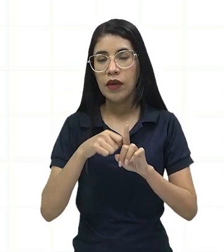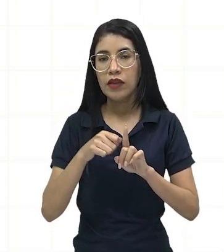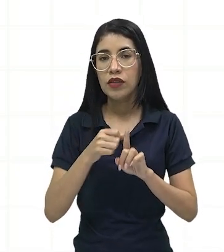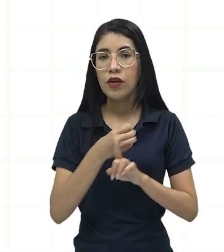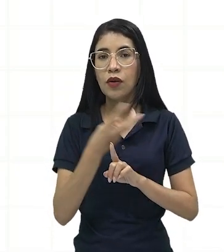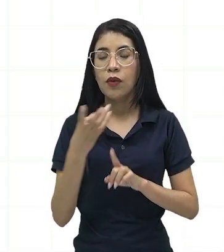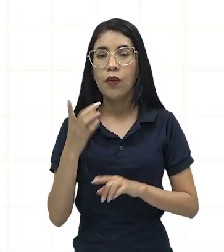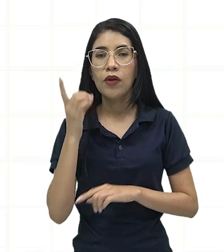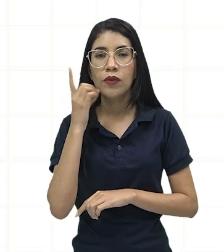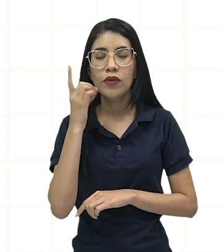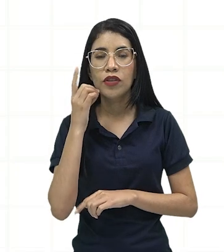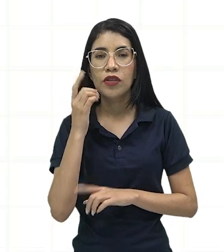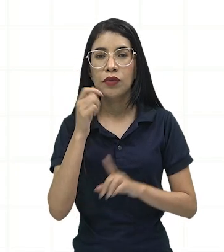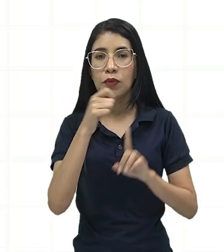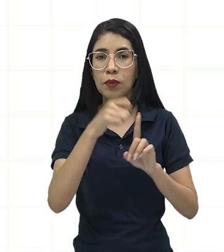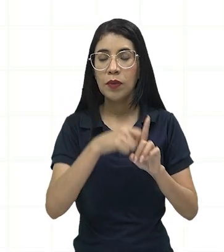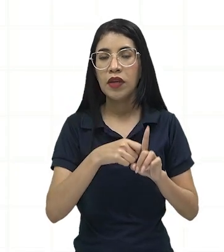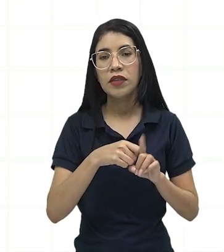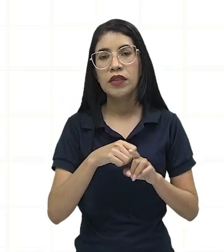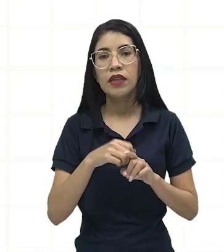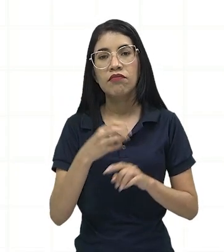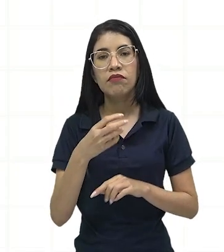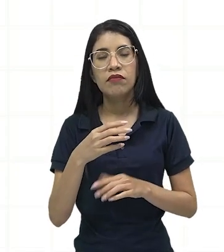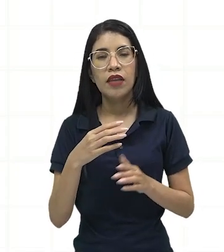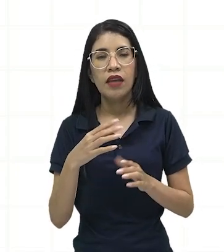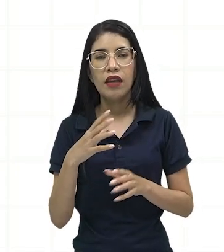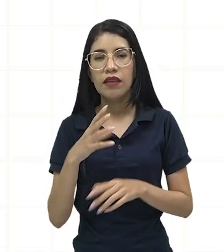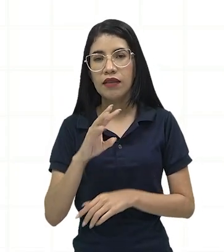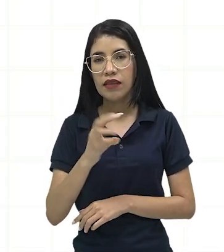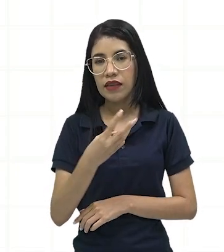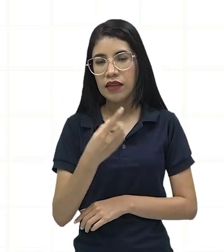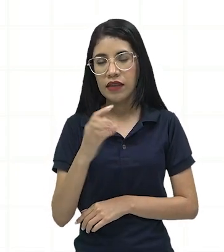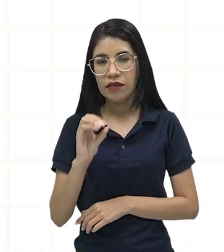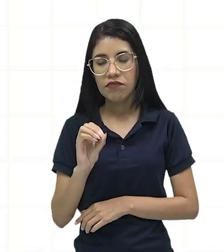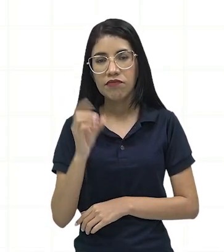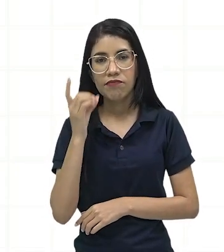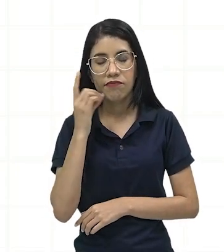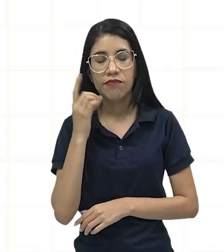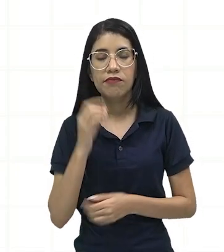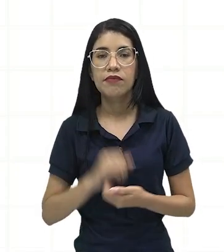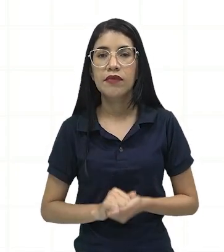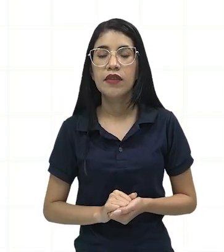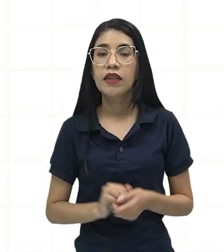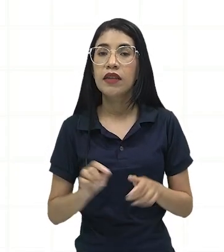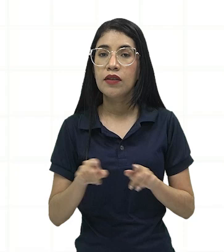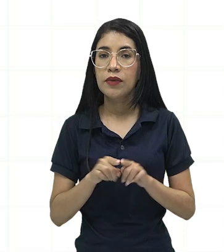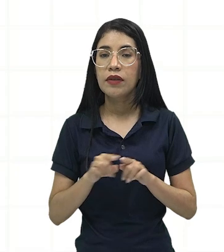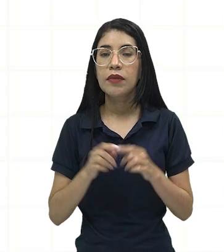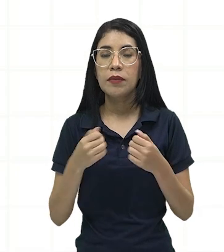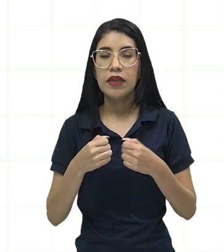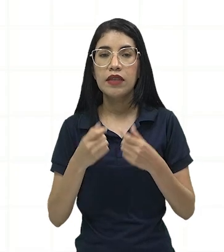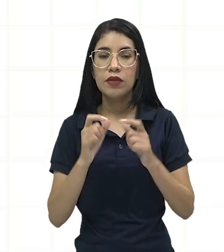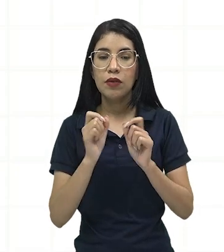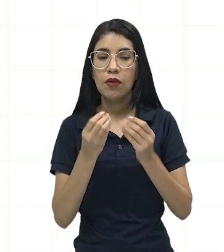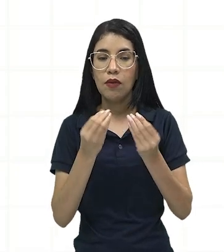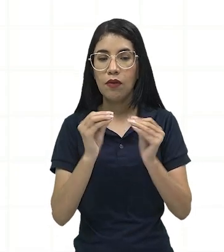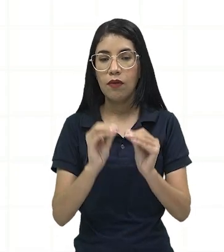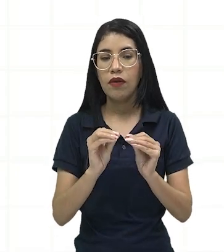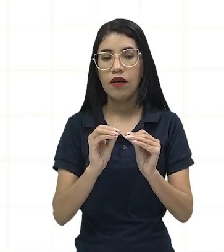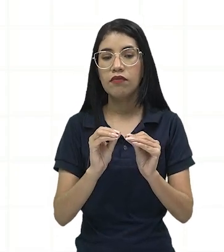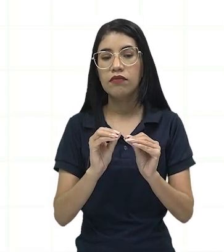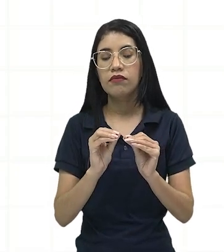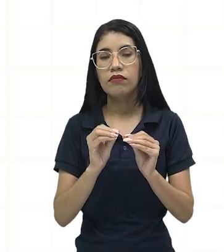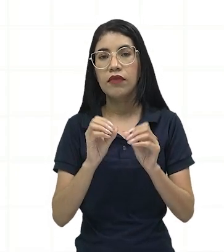quantos dias tem um mês? Em média 30 dias. Então eu vou ter que levar em consideração isso também, tá? Quantos dias